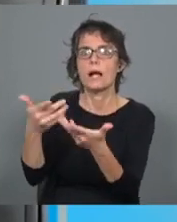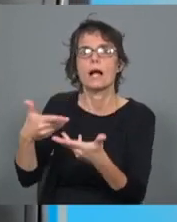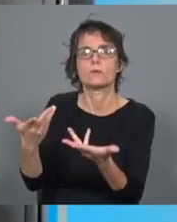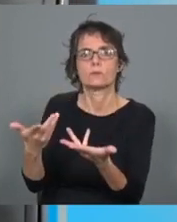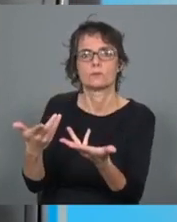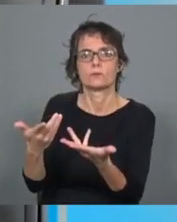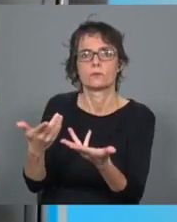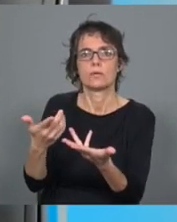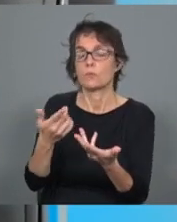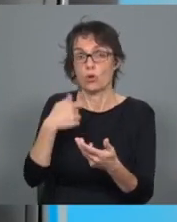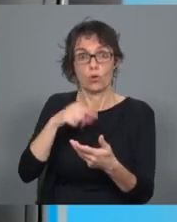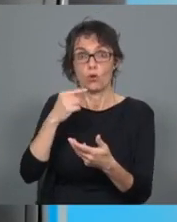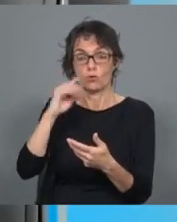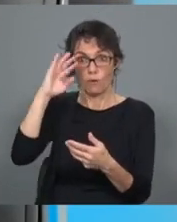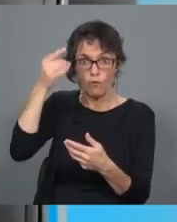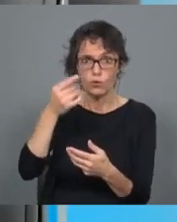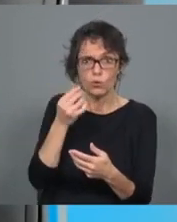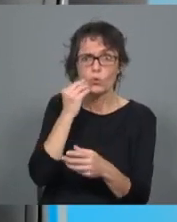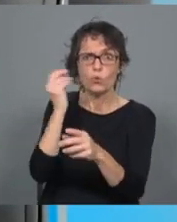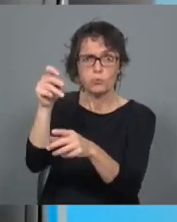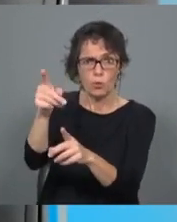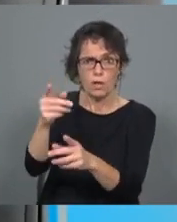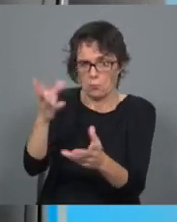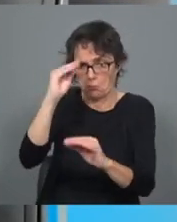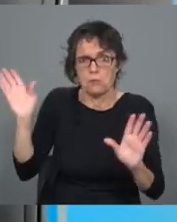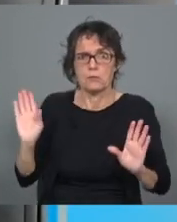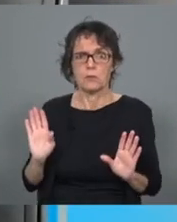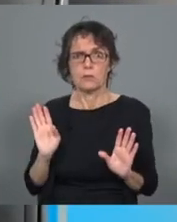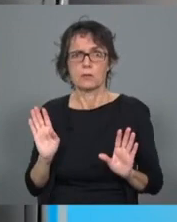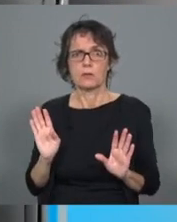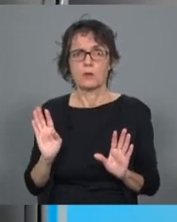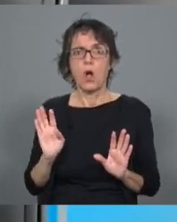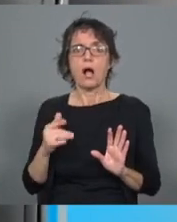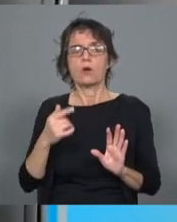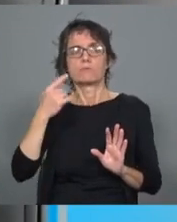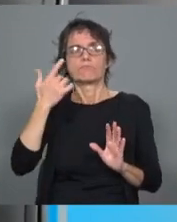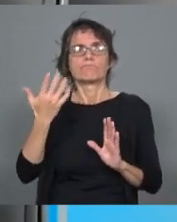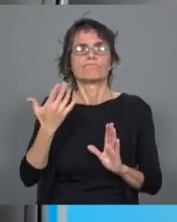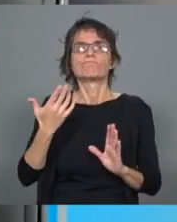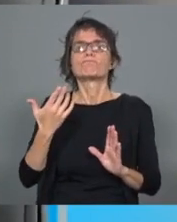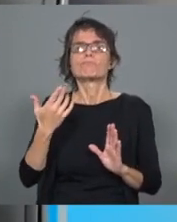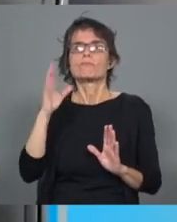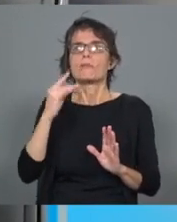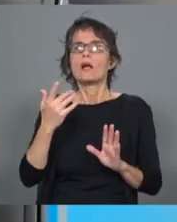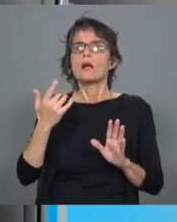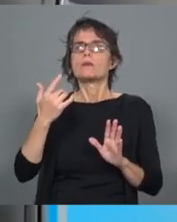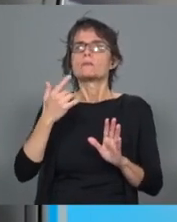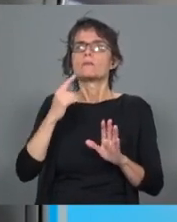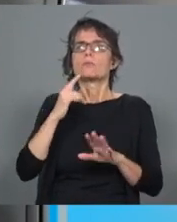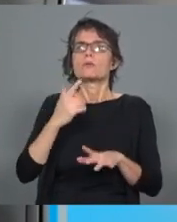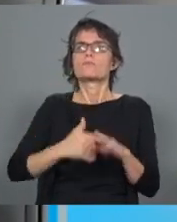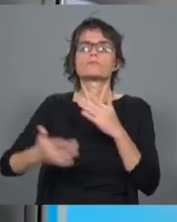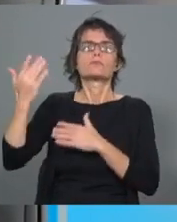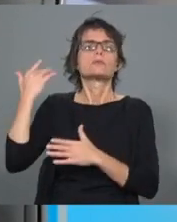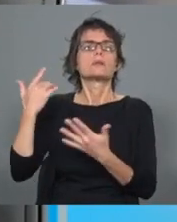vai acontecer. Sabemos que aquela ideia do tempo dos nossos pais de